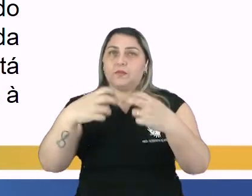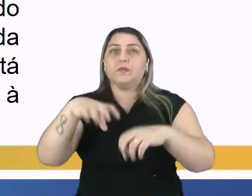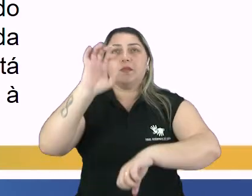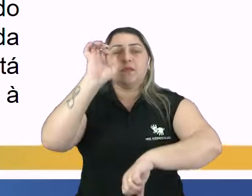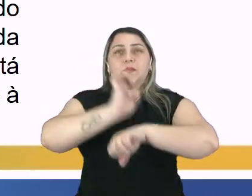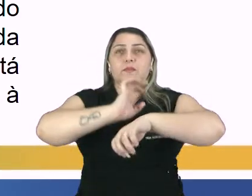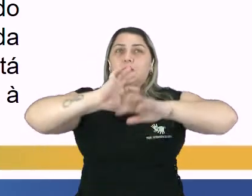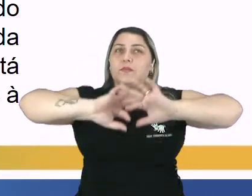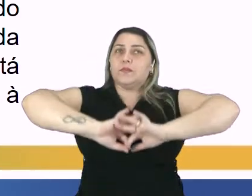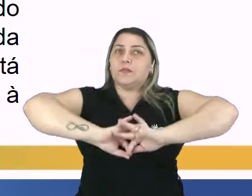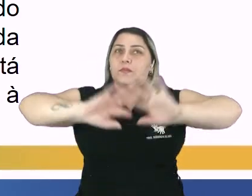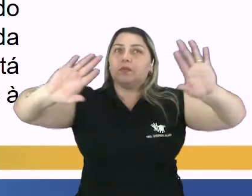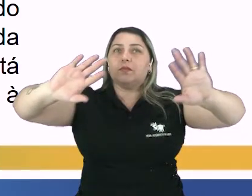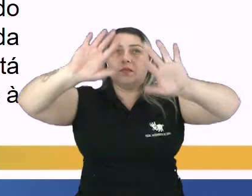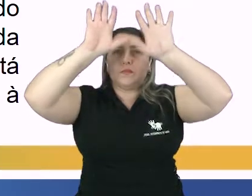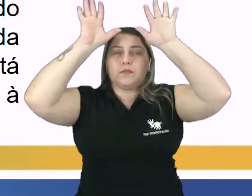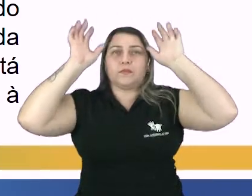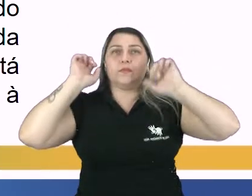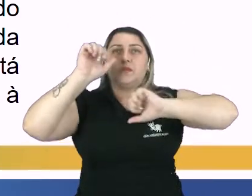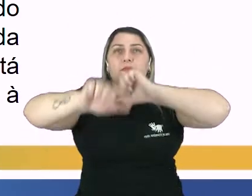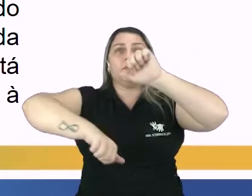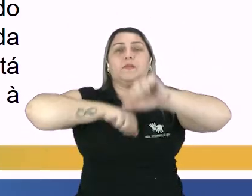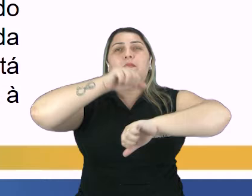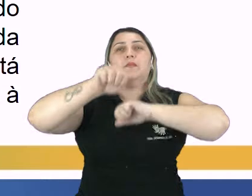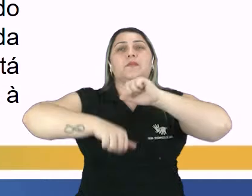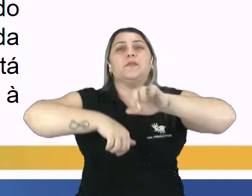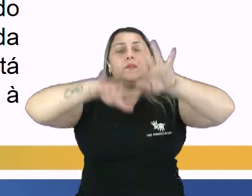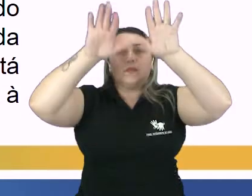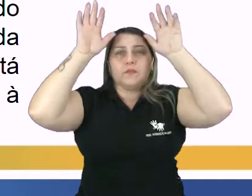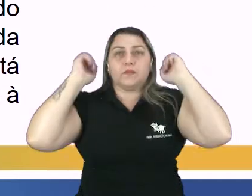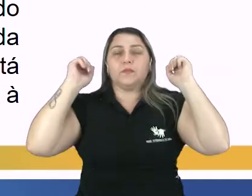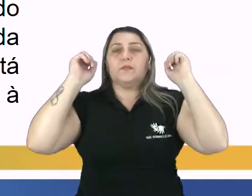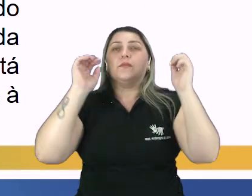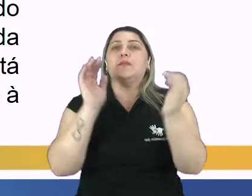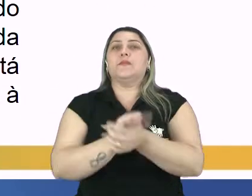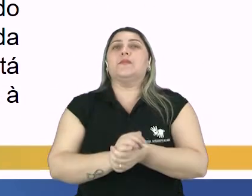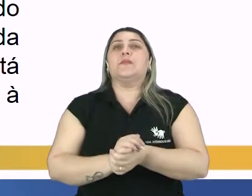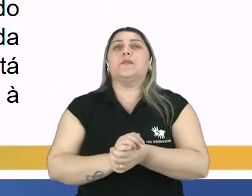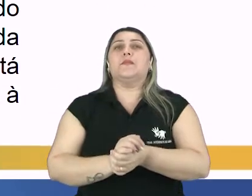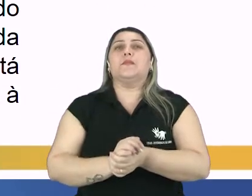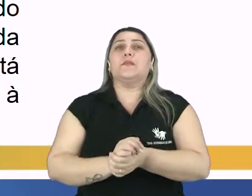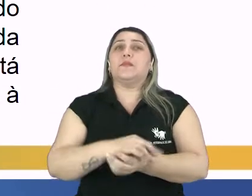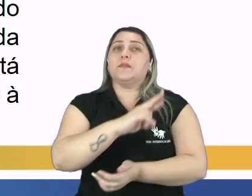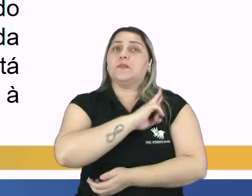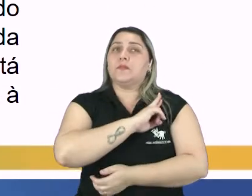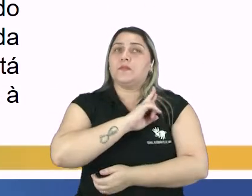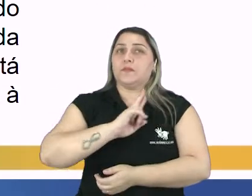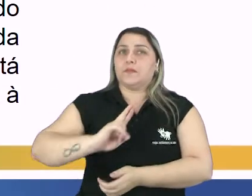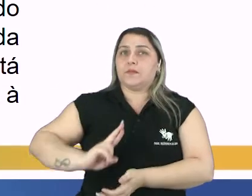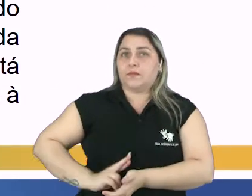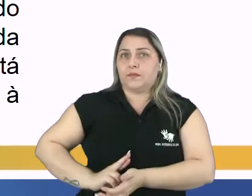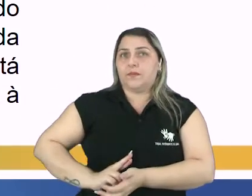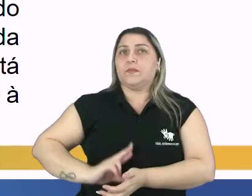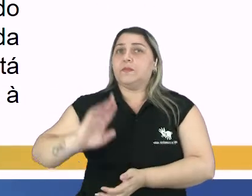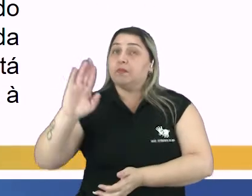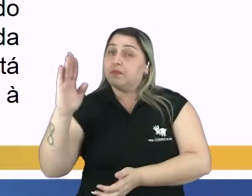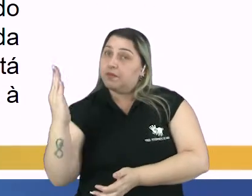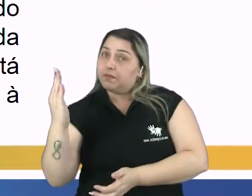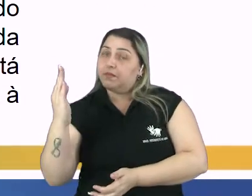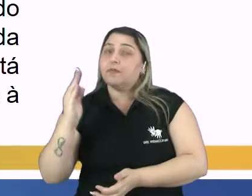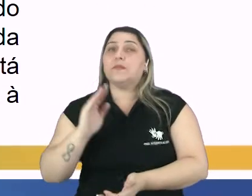Estado independente do Acre, transformando assim o Acre em uma pseudo-república. E aí a gente vai ver mais à frente por que